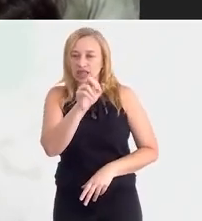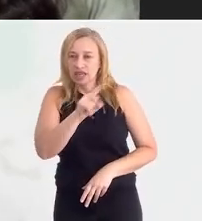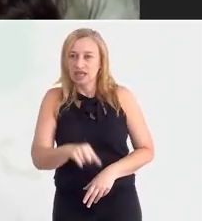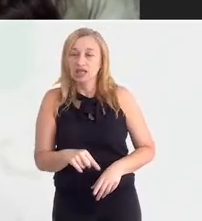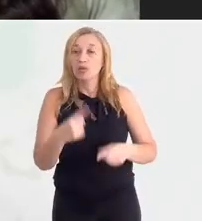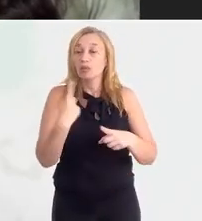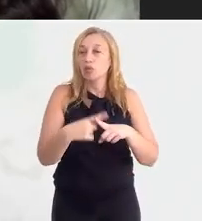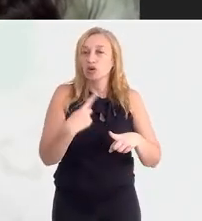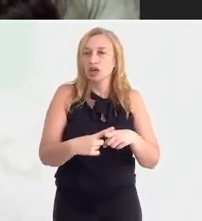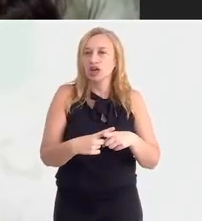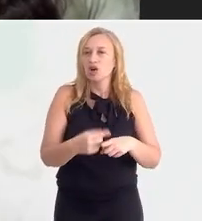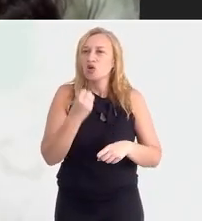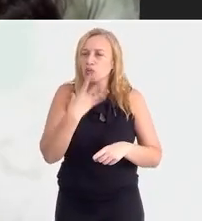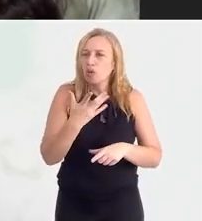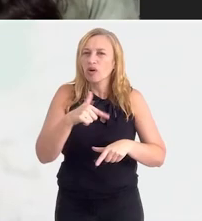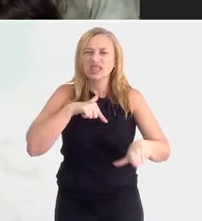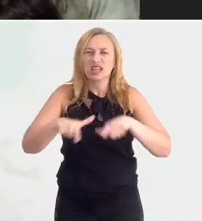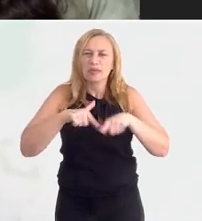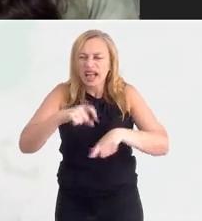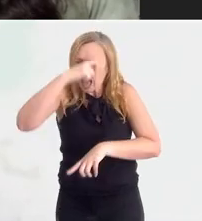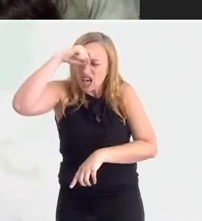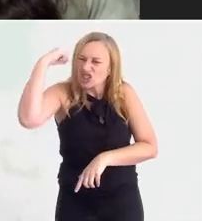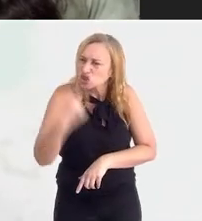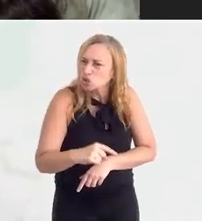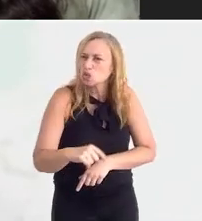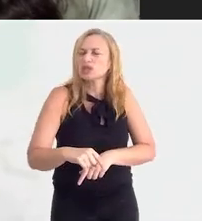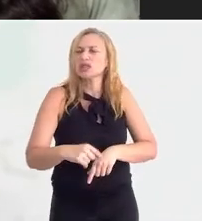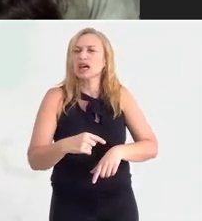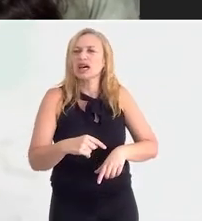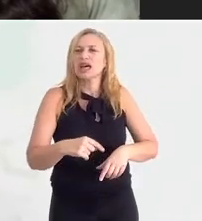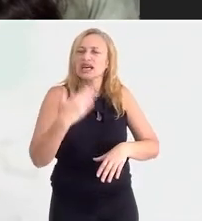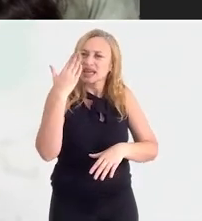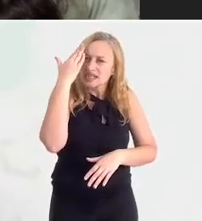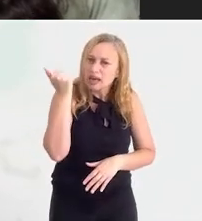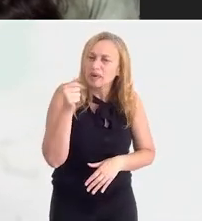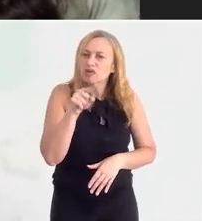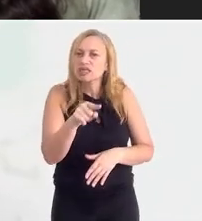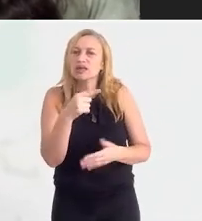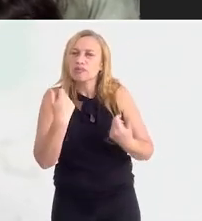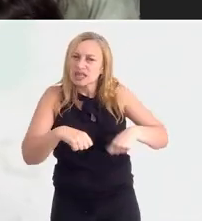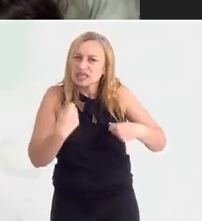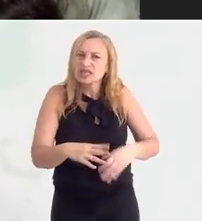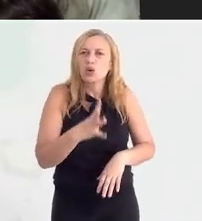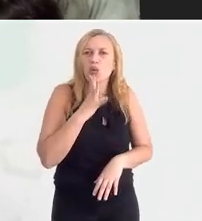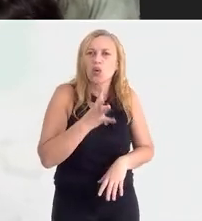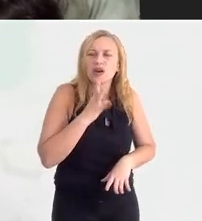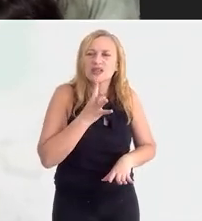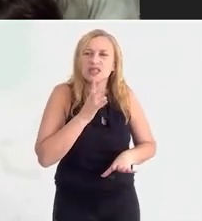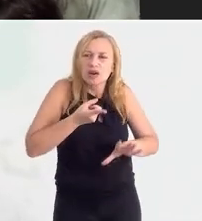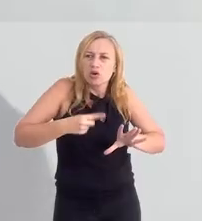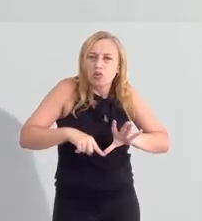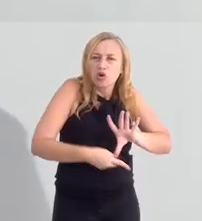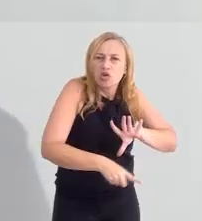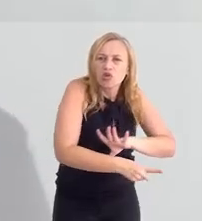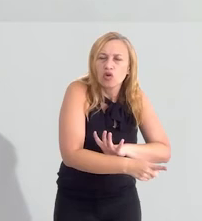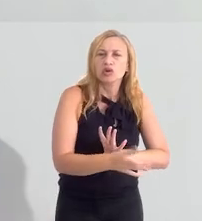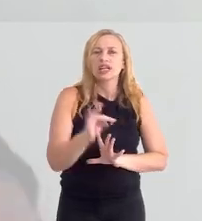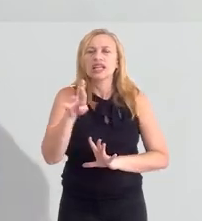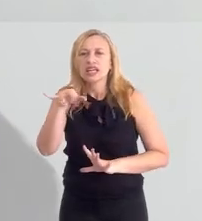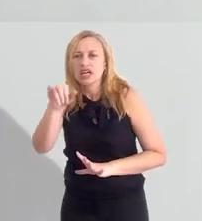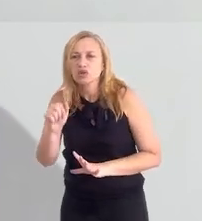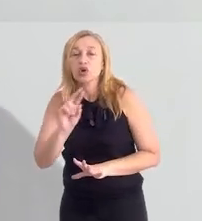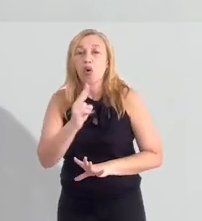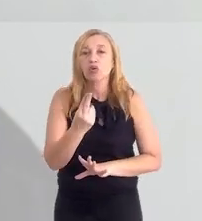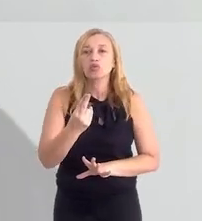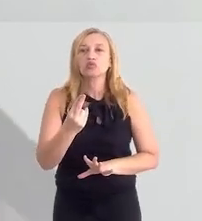do que talento é trabalhar duro, é ter determinação, é saber que você precisa conhecer a tradição da literatura ou